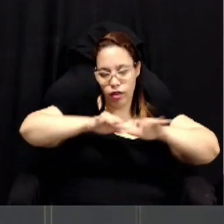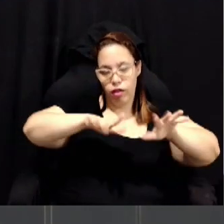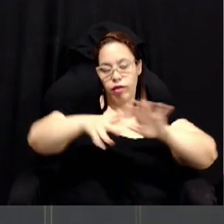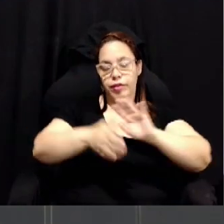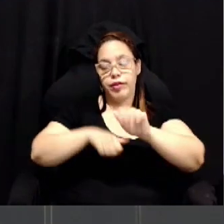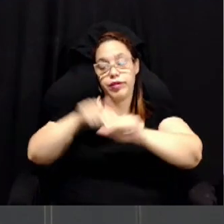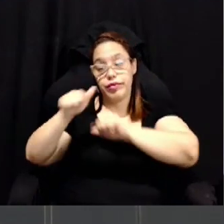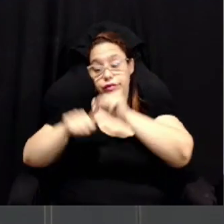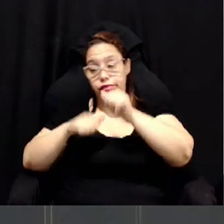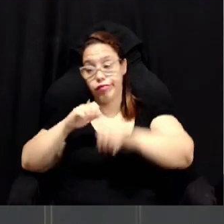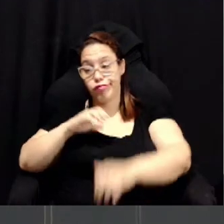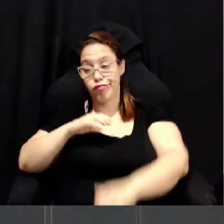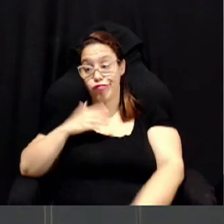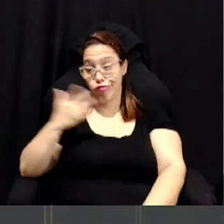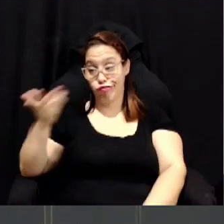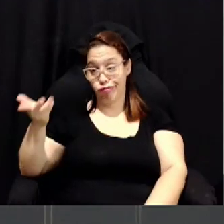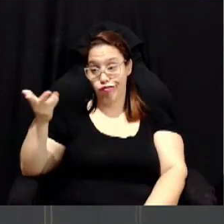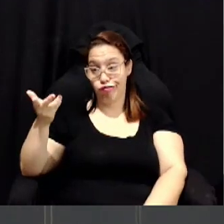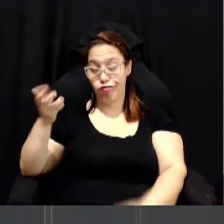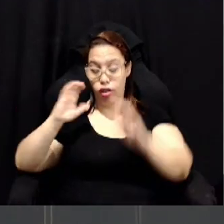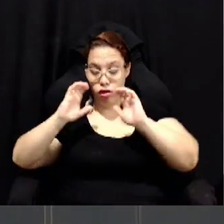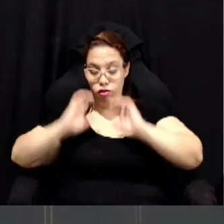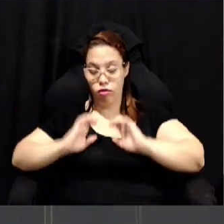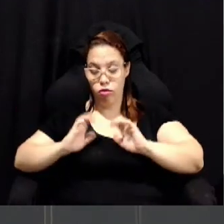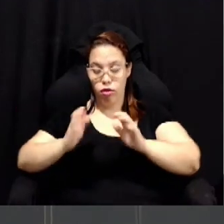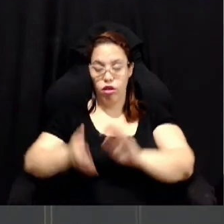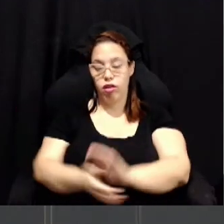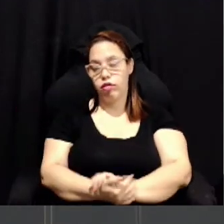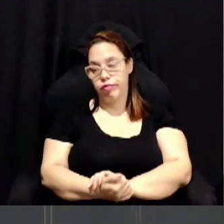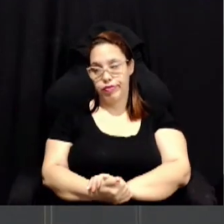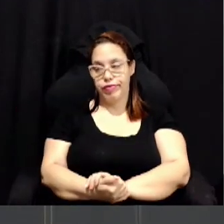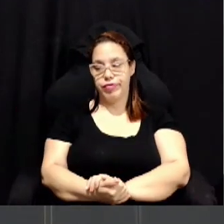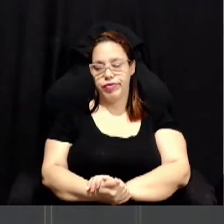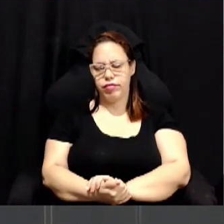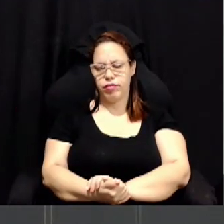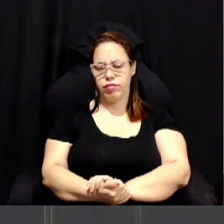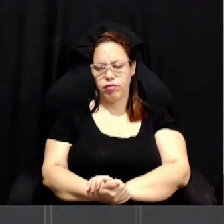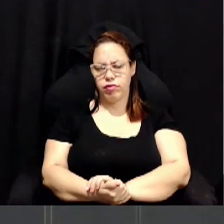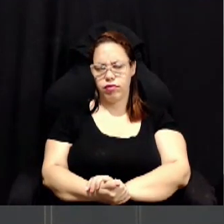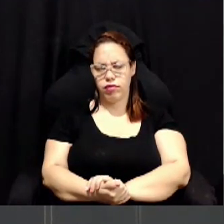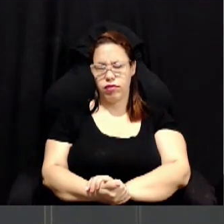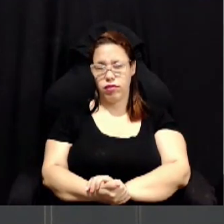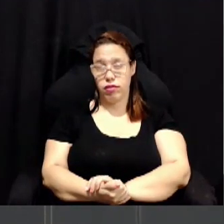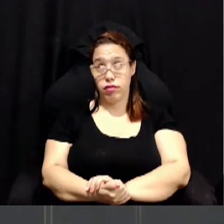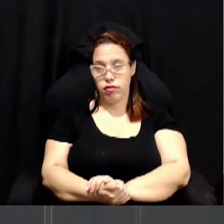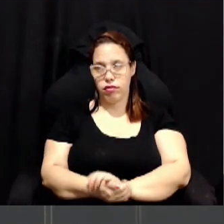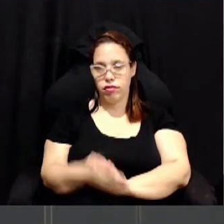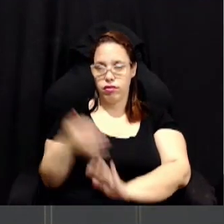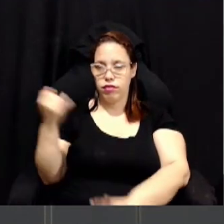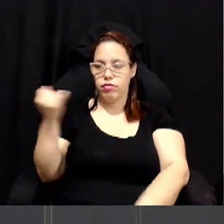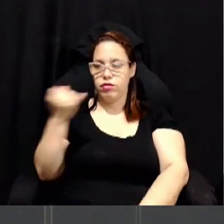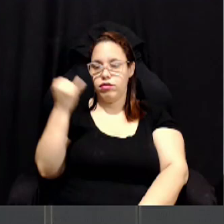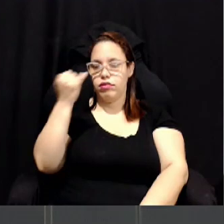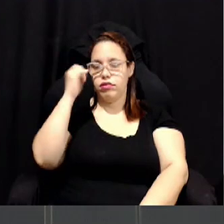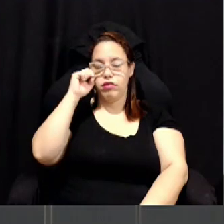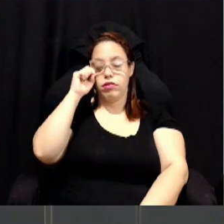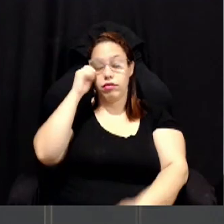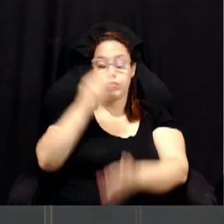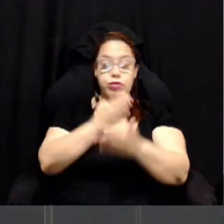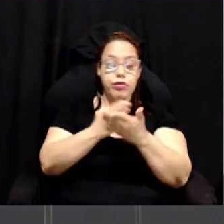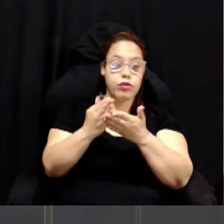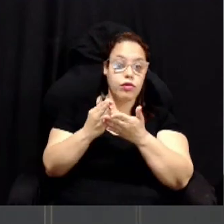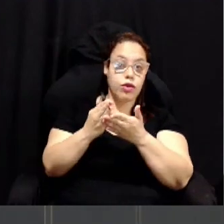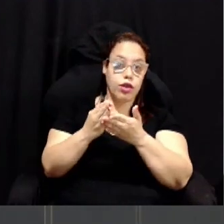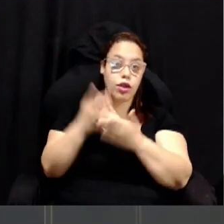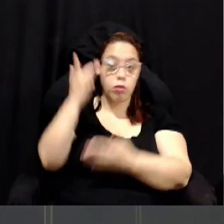você vai mudando o seu olhar para as relações humanas. E isso é importante, porque a partir do momento que você pode não saber, mas a